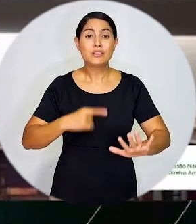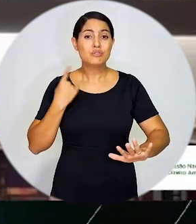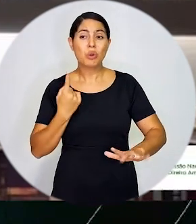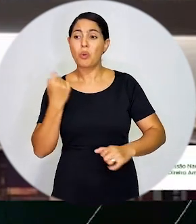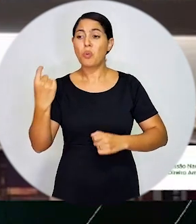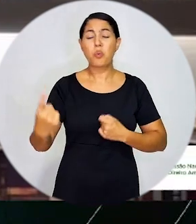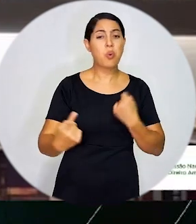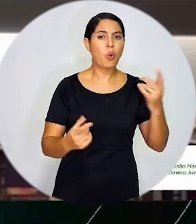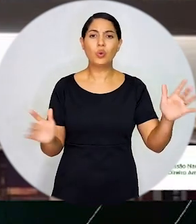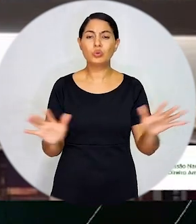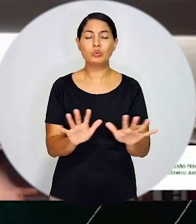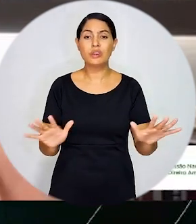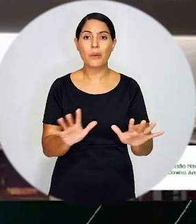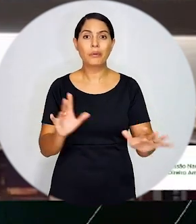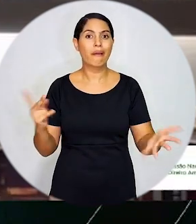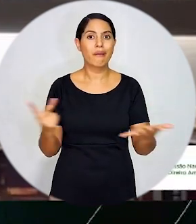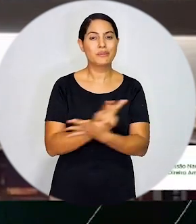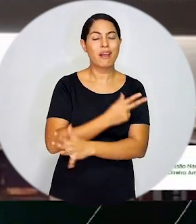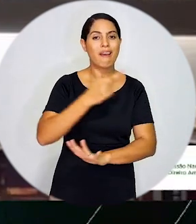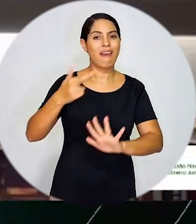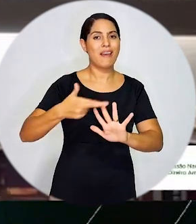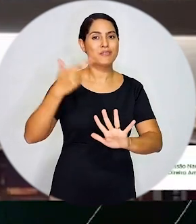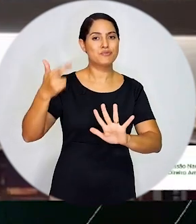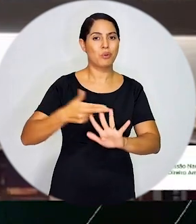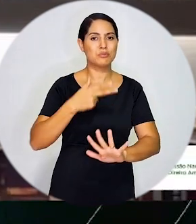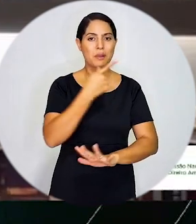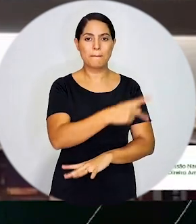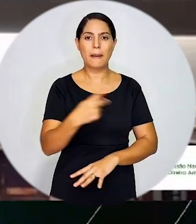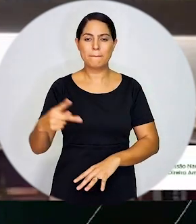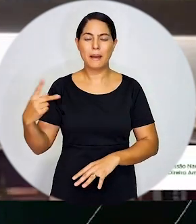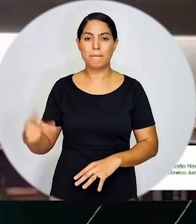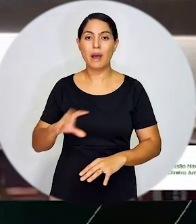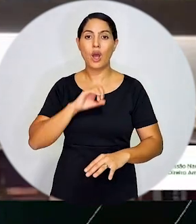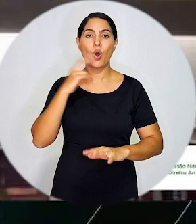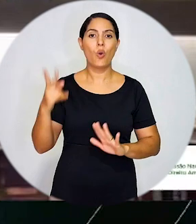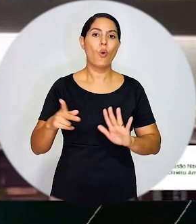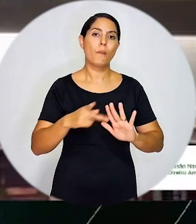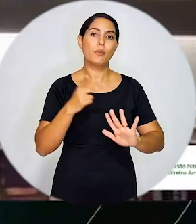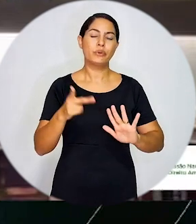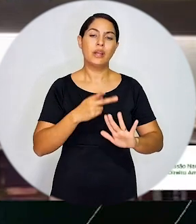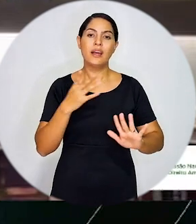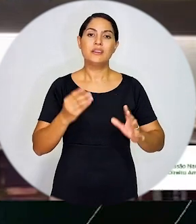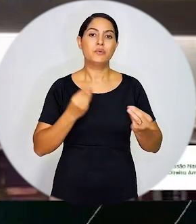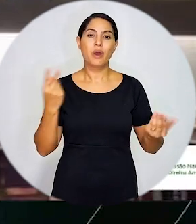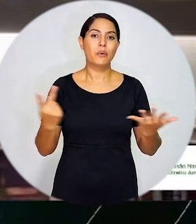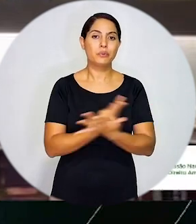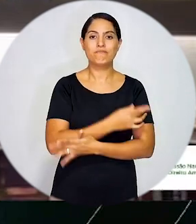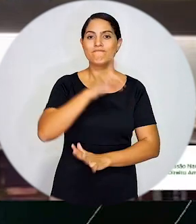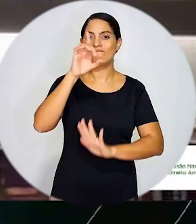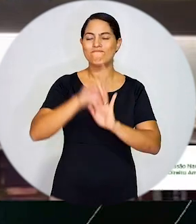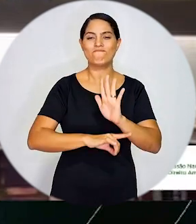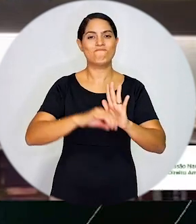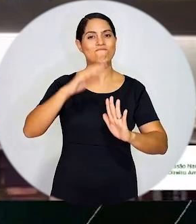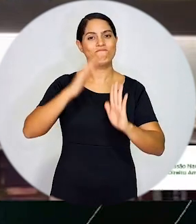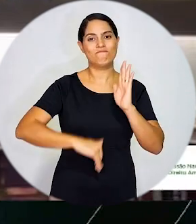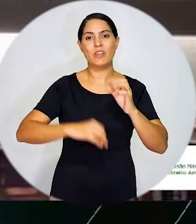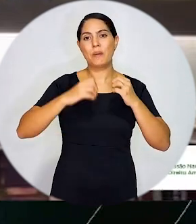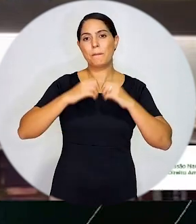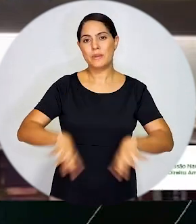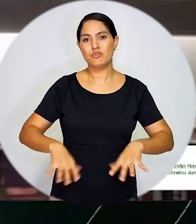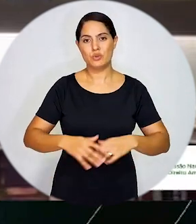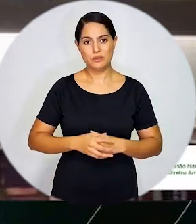raramente nos deparamos com resoluções, com portarias que acabam por restringir direitos, e todos